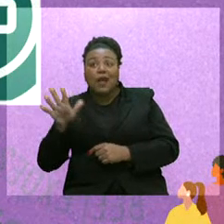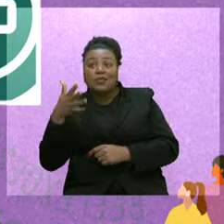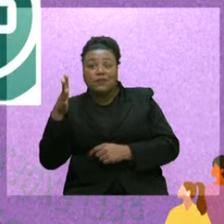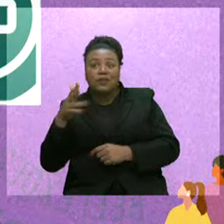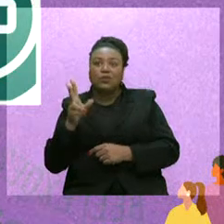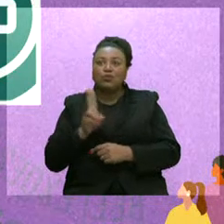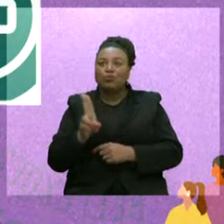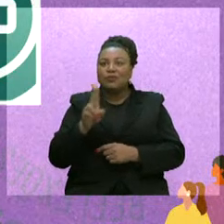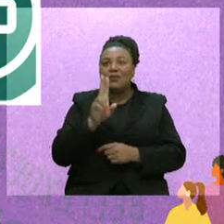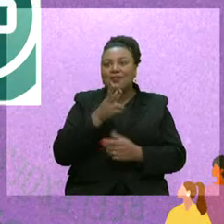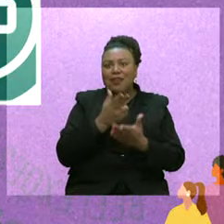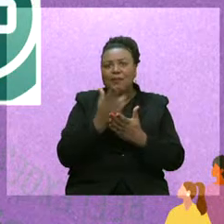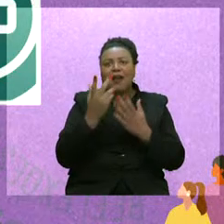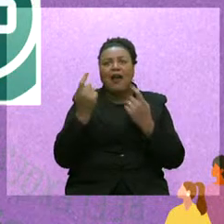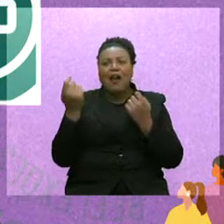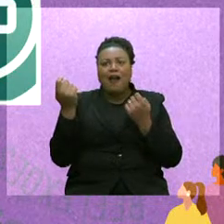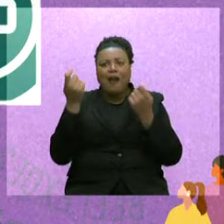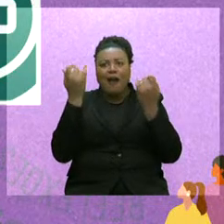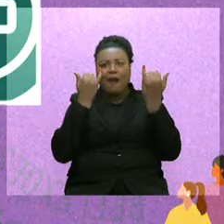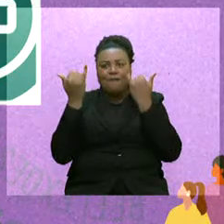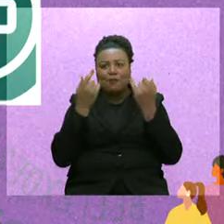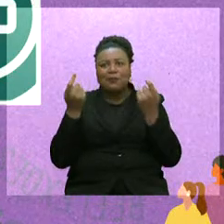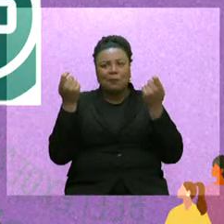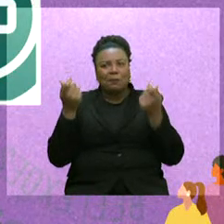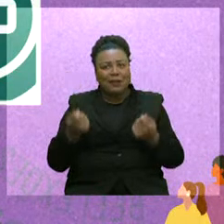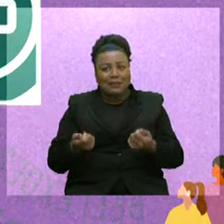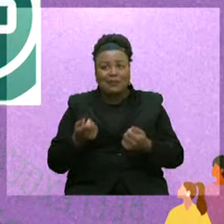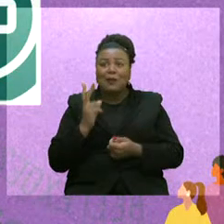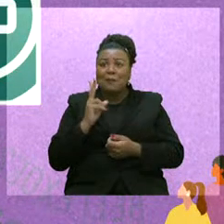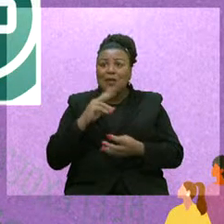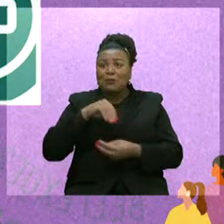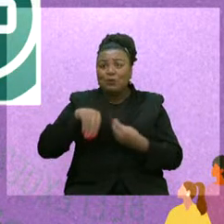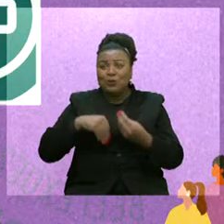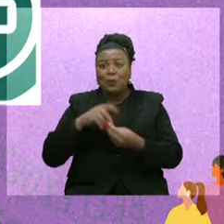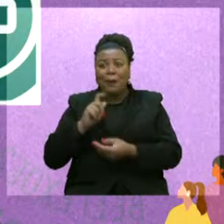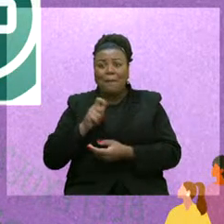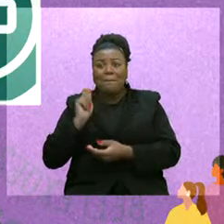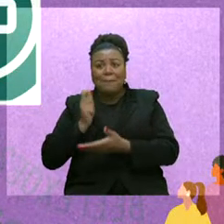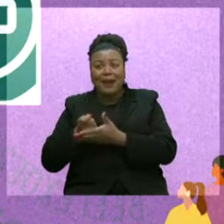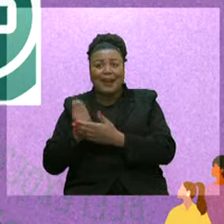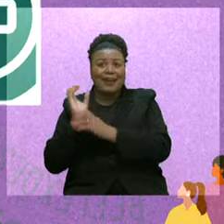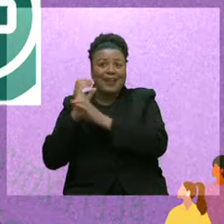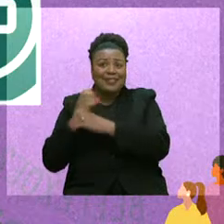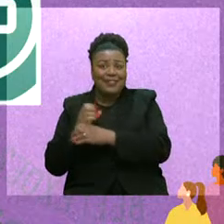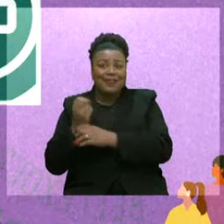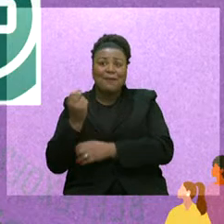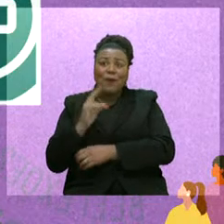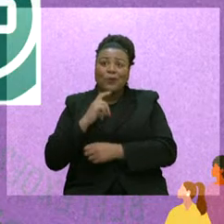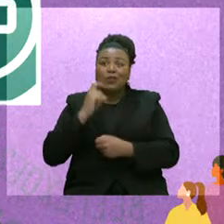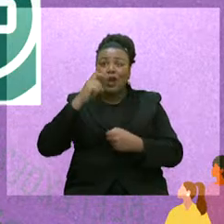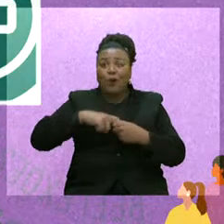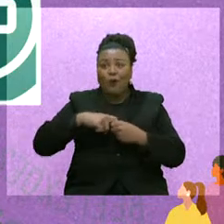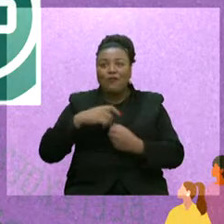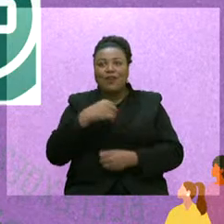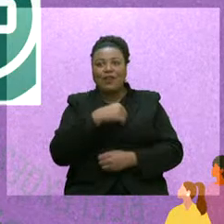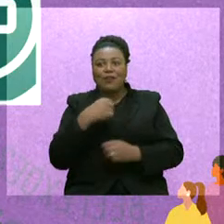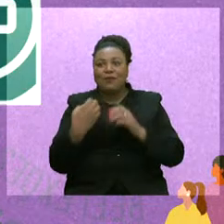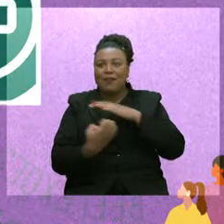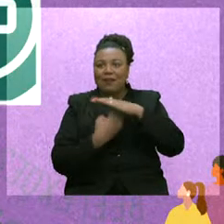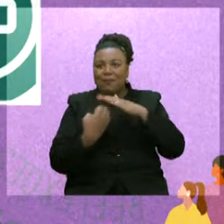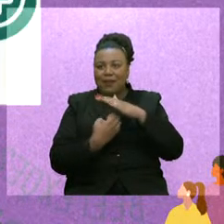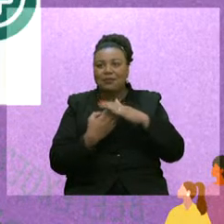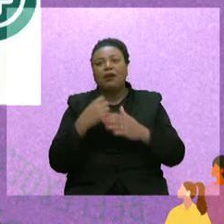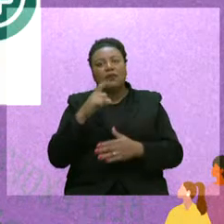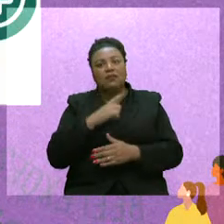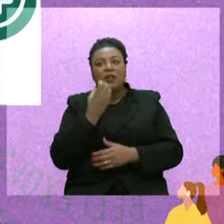sempre, o dado é muito parecido. Mesmo aquele que mescla pagando o exame ou que tem o convênio da empresa,